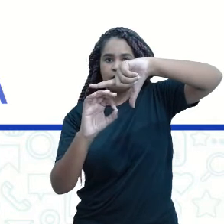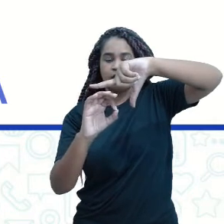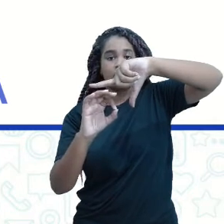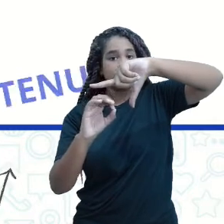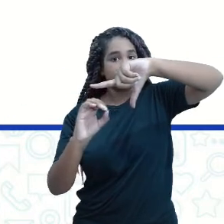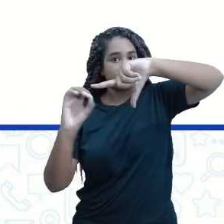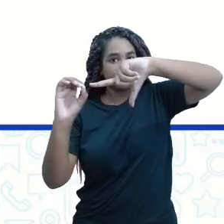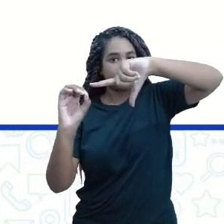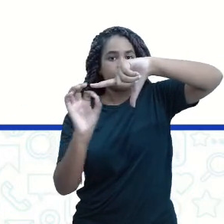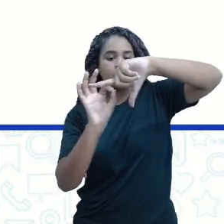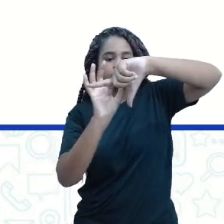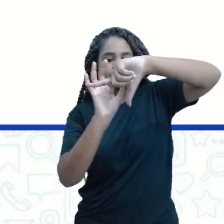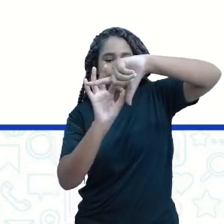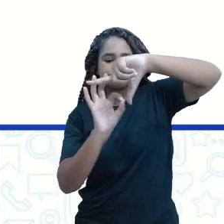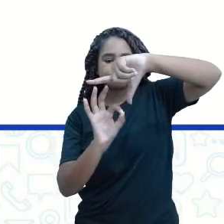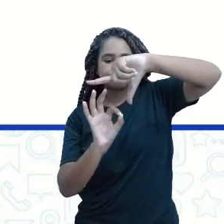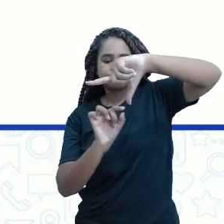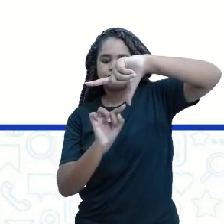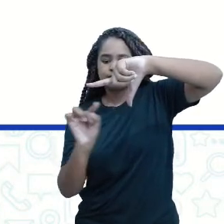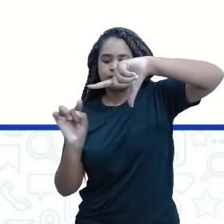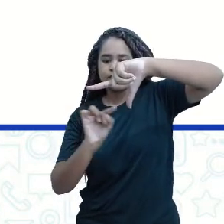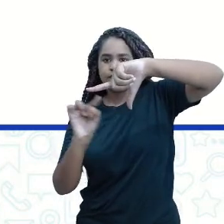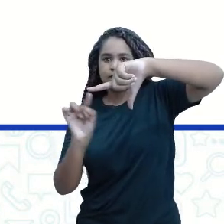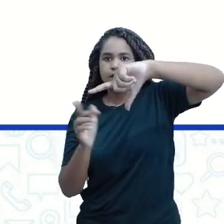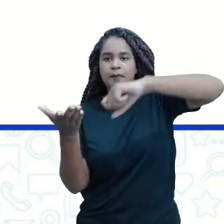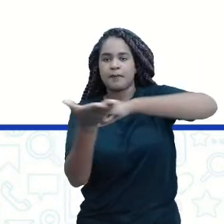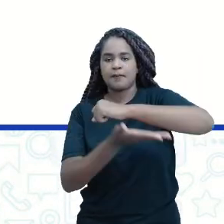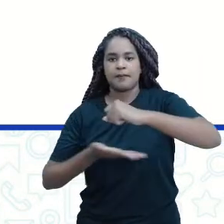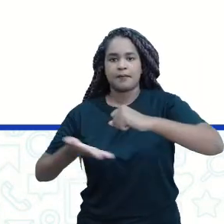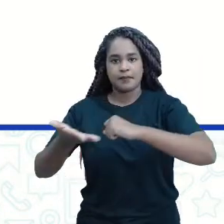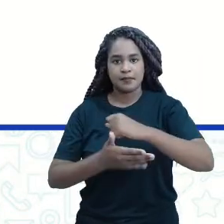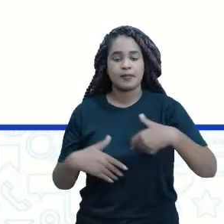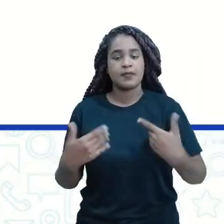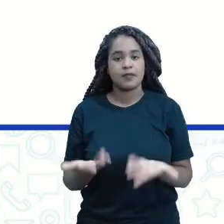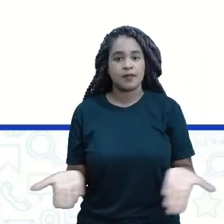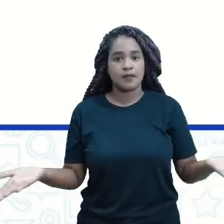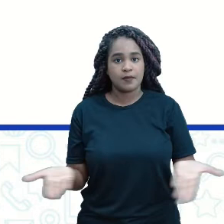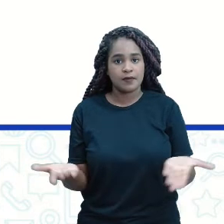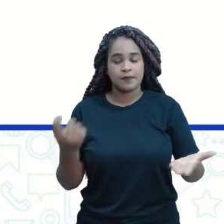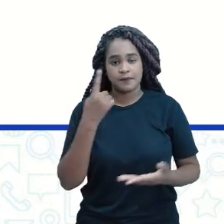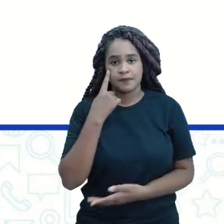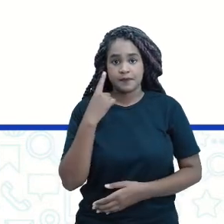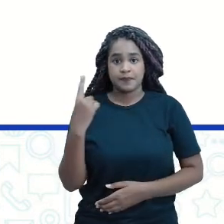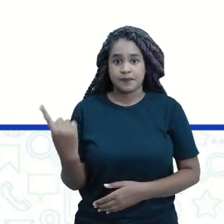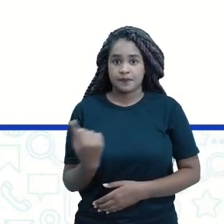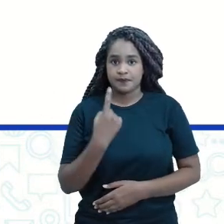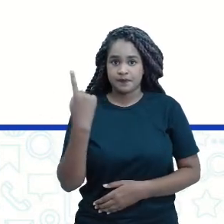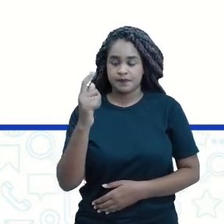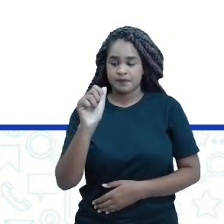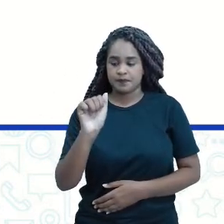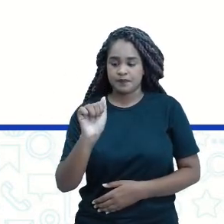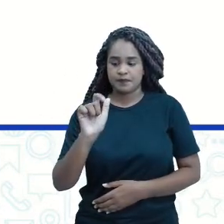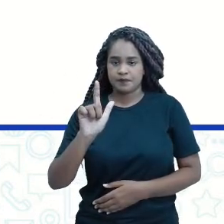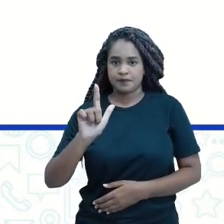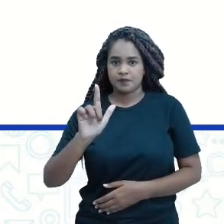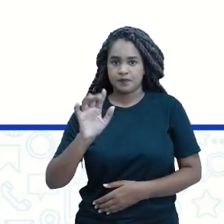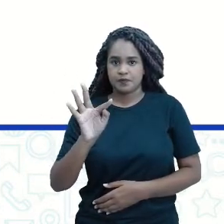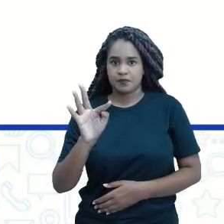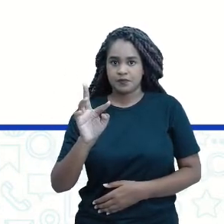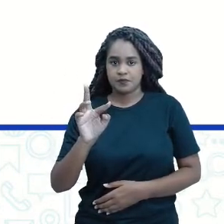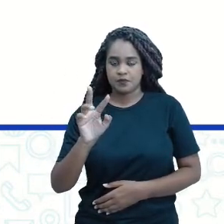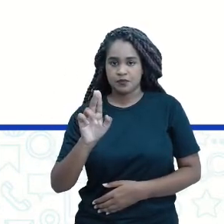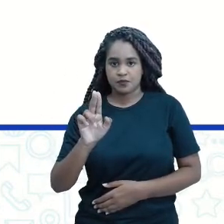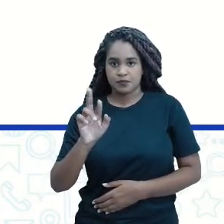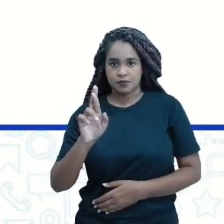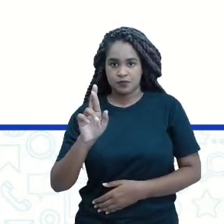Então, vamos começar a perceber essa relação aqui, ó, apareceu. A nossa altura, quando o triângulo retângulo vier desse